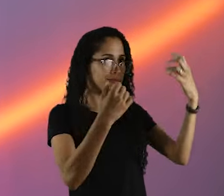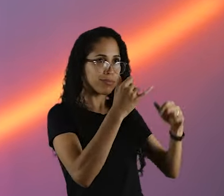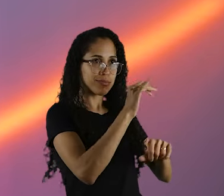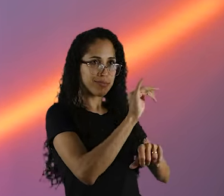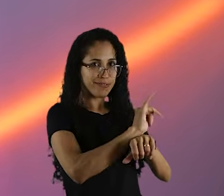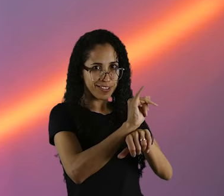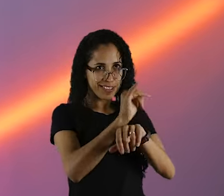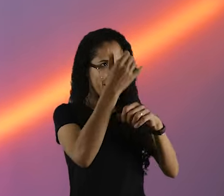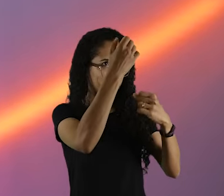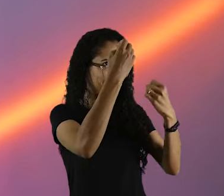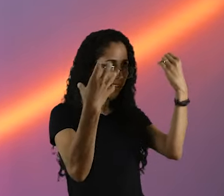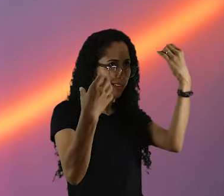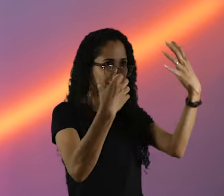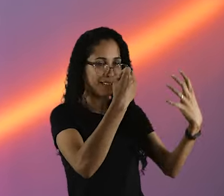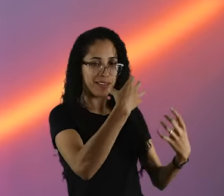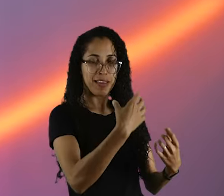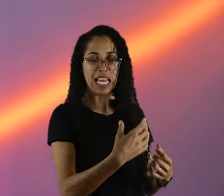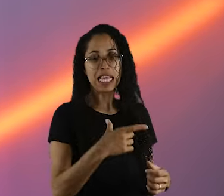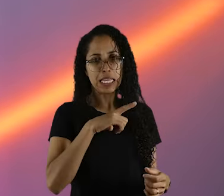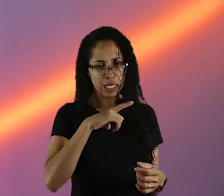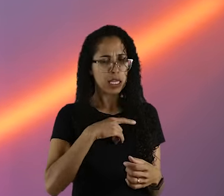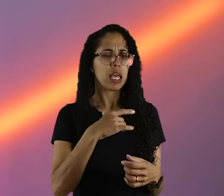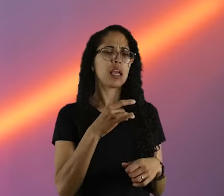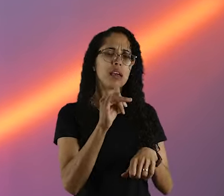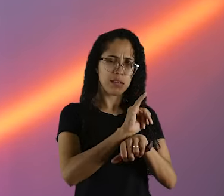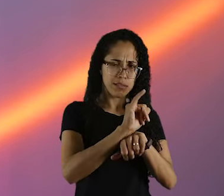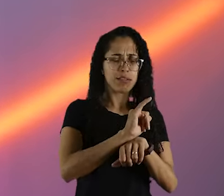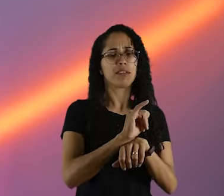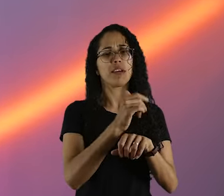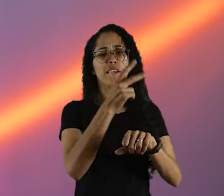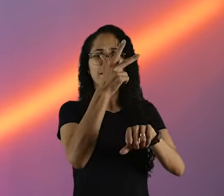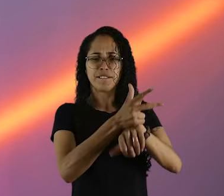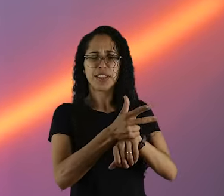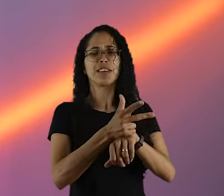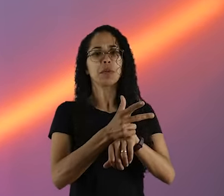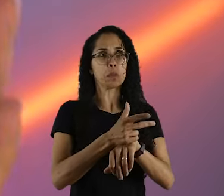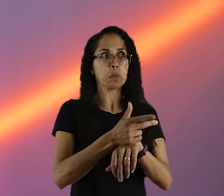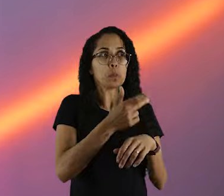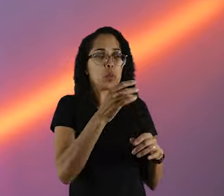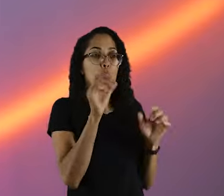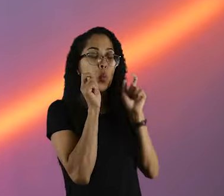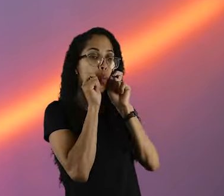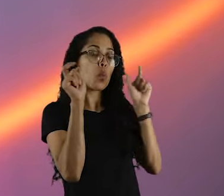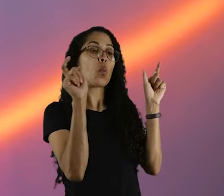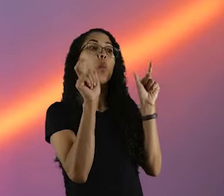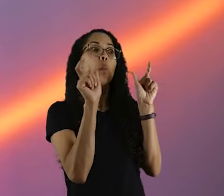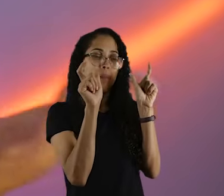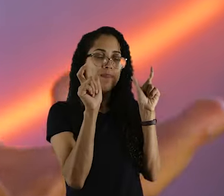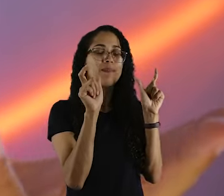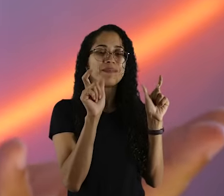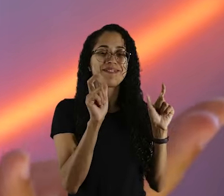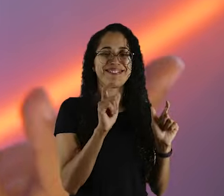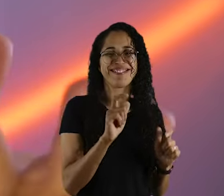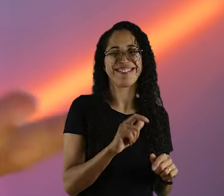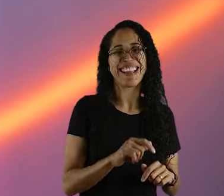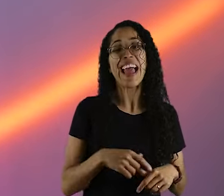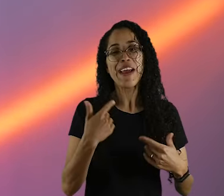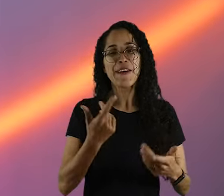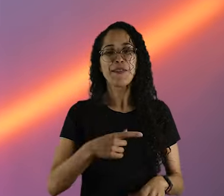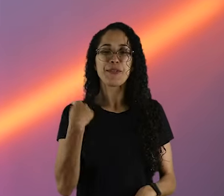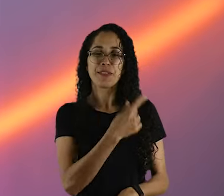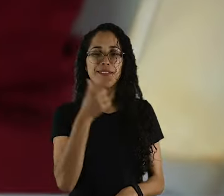né? Aí tem vídeos que são bastante chamativos, né? Invista e tal. Então, se uma coisa que te chama atenção, você às vezes sabe, pô,